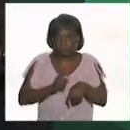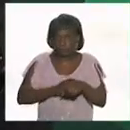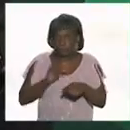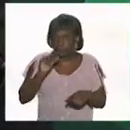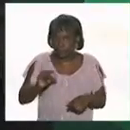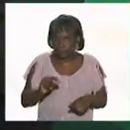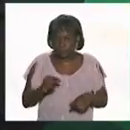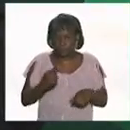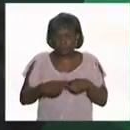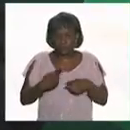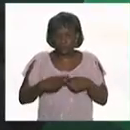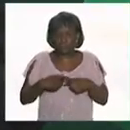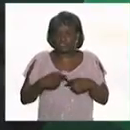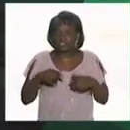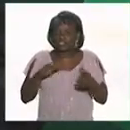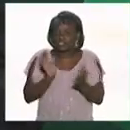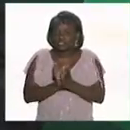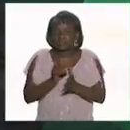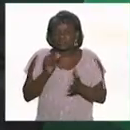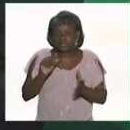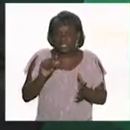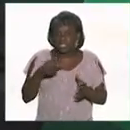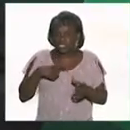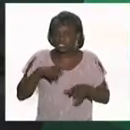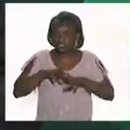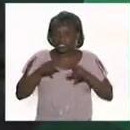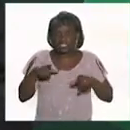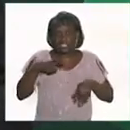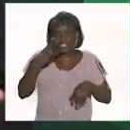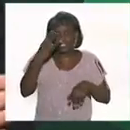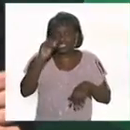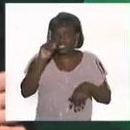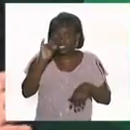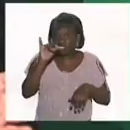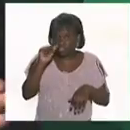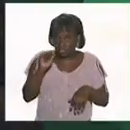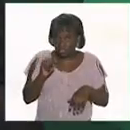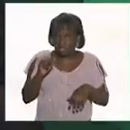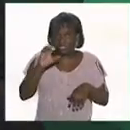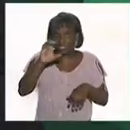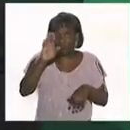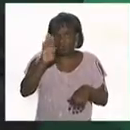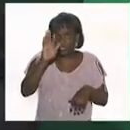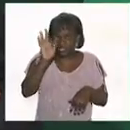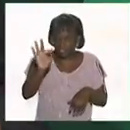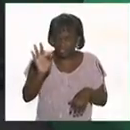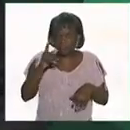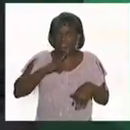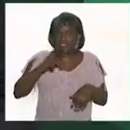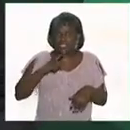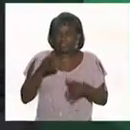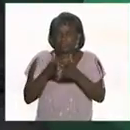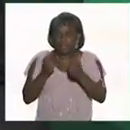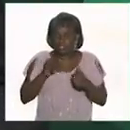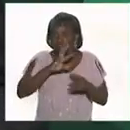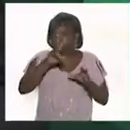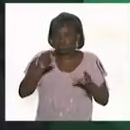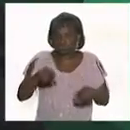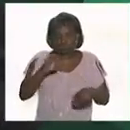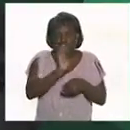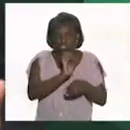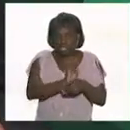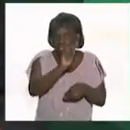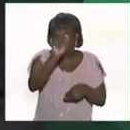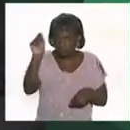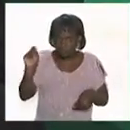menos tempo, porque na verdade como o calendário dos clubes pequenos é diferenciado, eles vão ter aquele período de 30 dias que a CBF tem pedido a